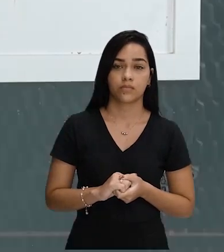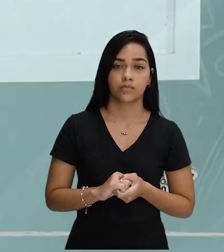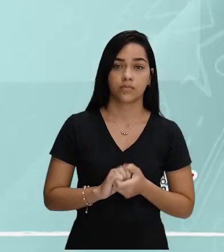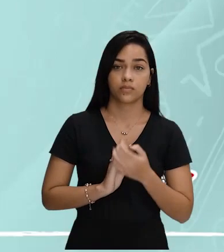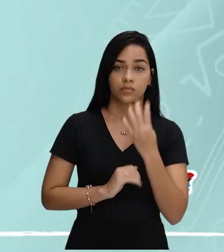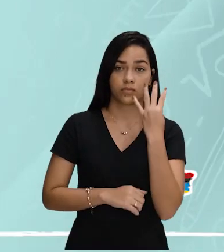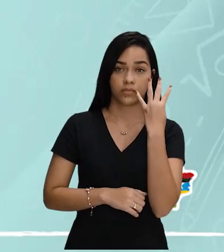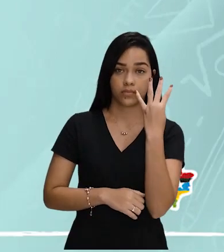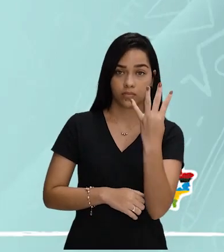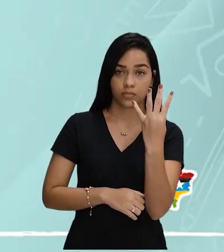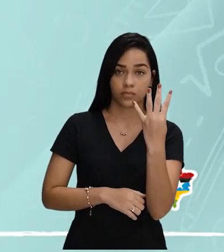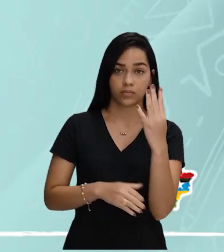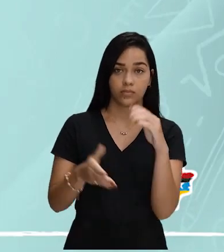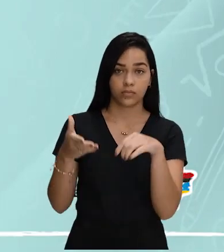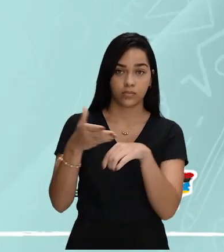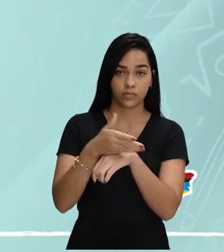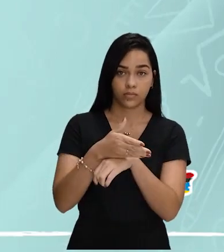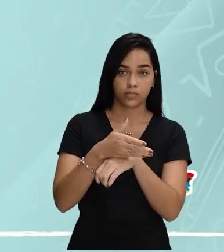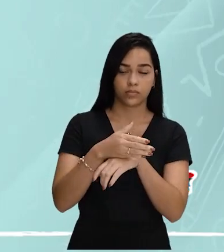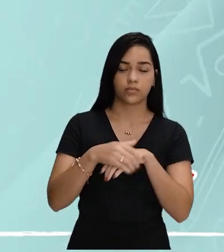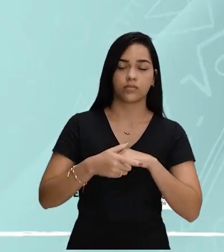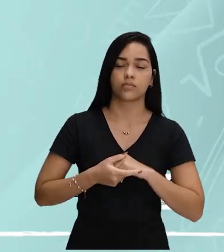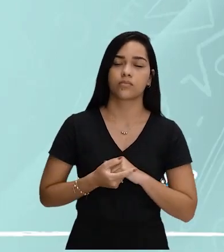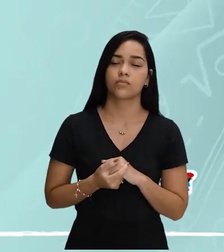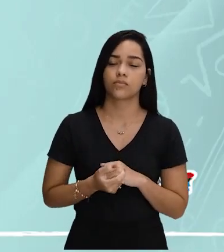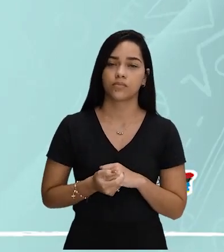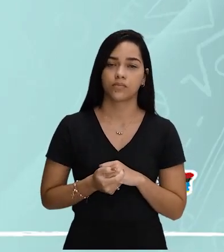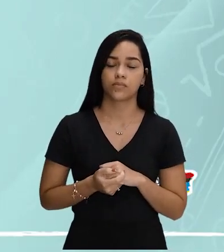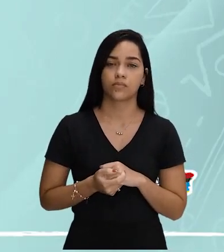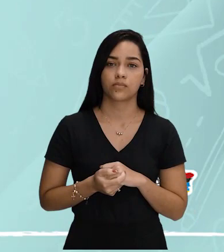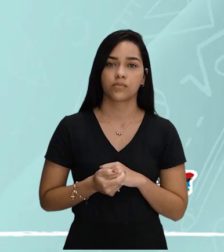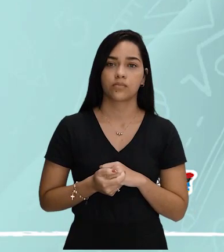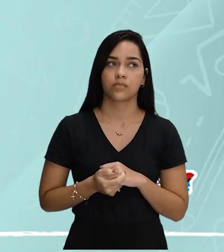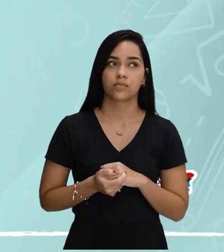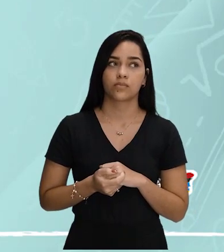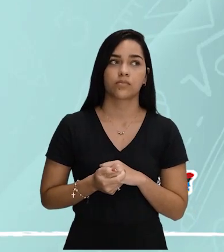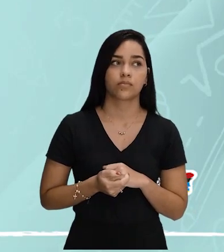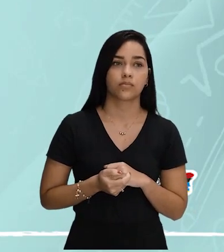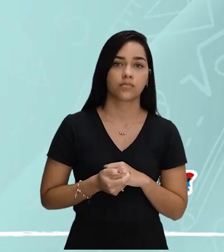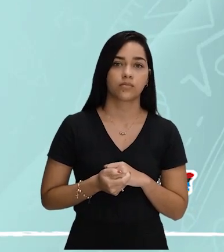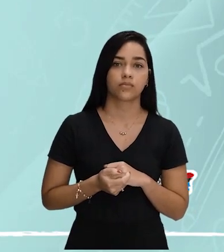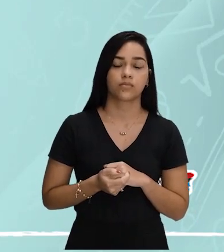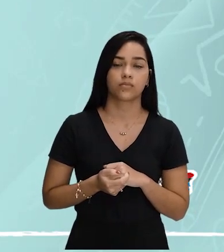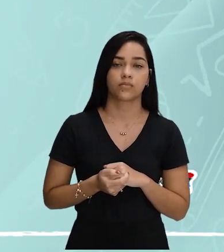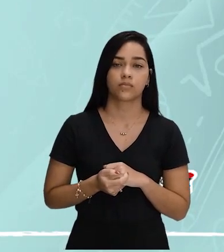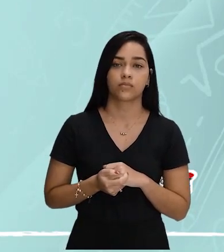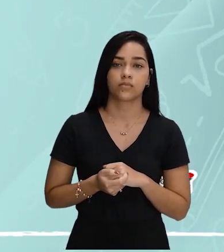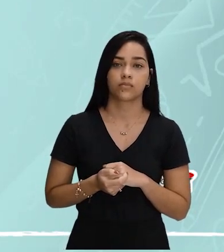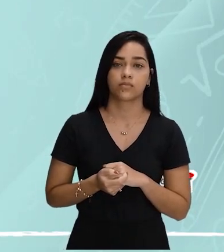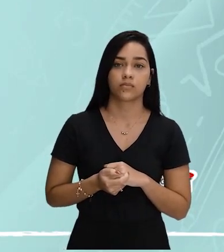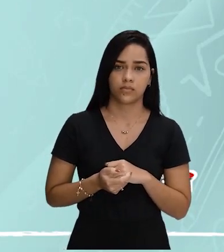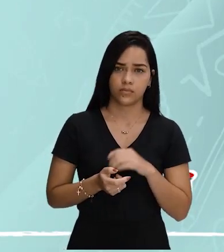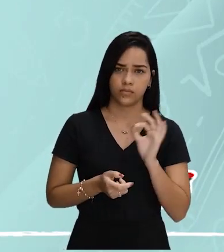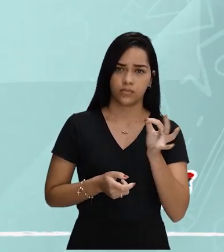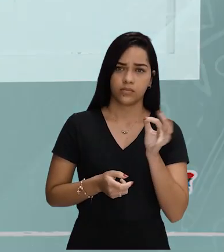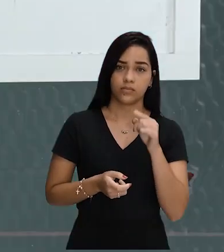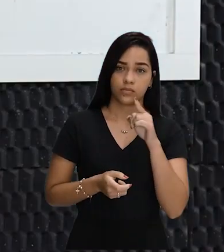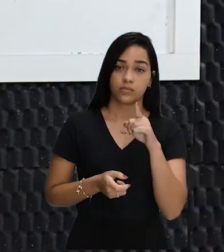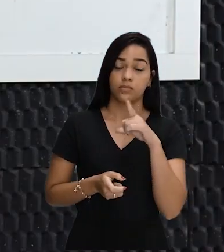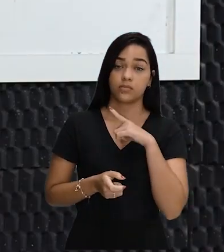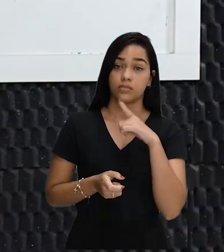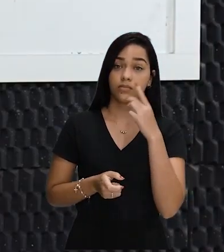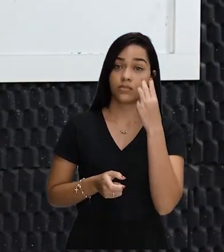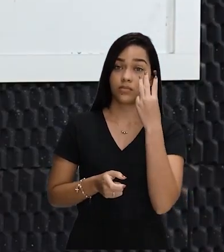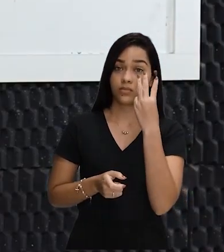quatro opções de entrada então você tem quatro opções aqui de entrada certo você